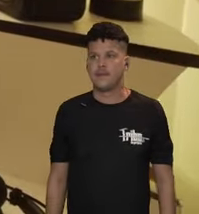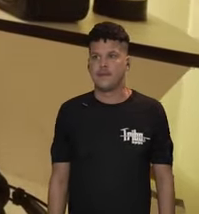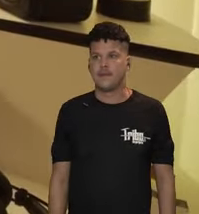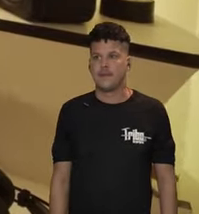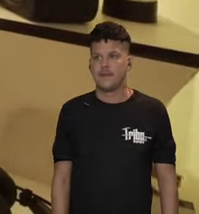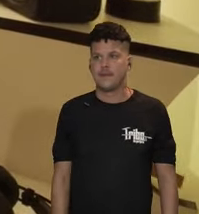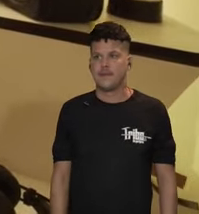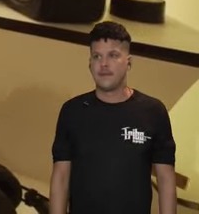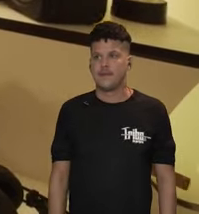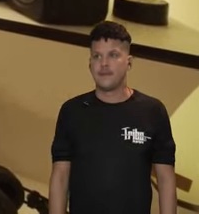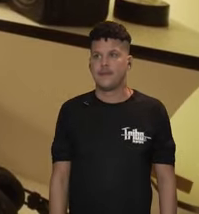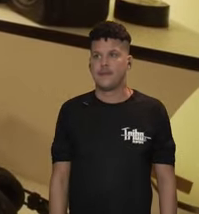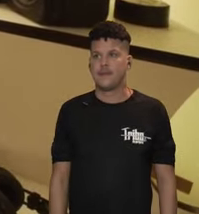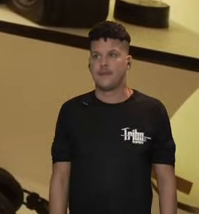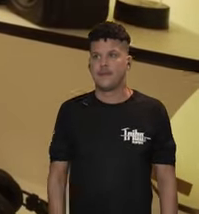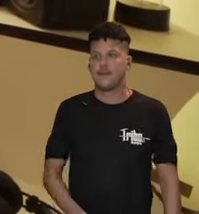mano.